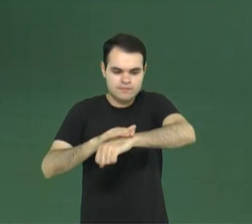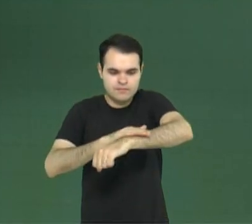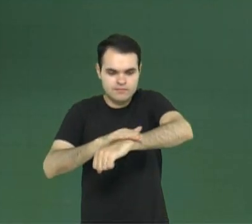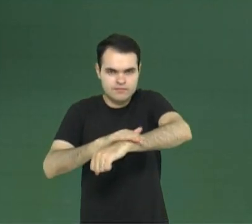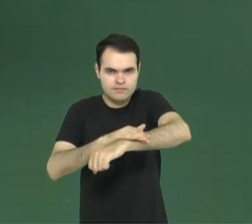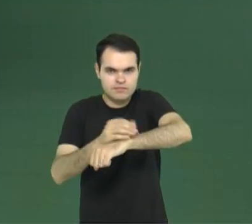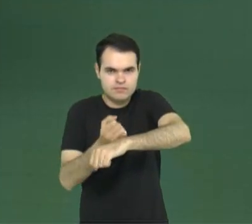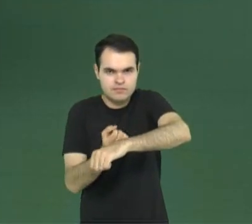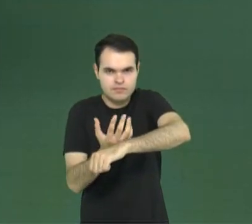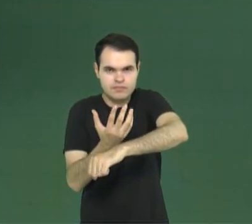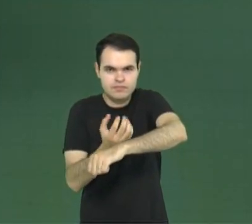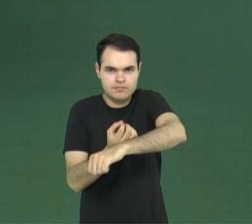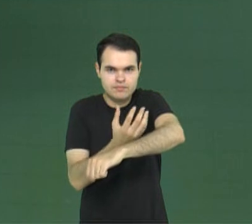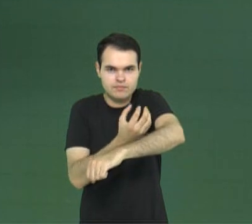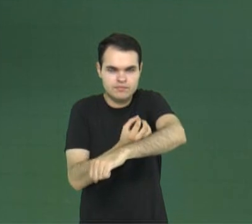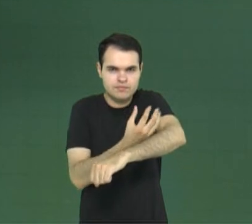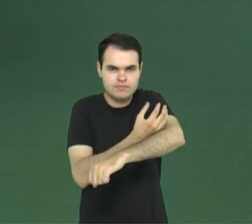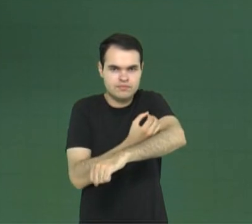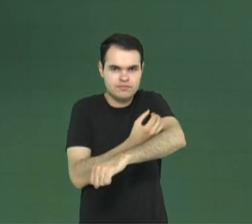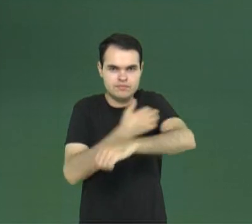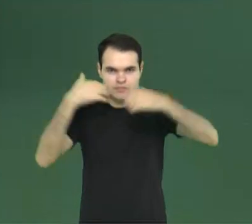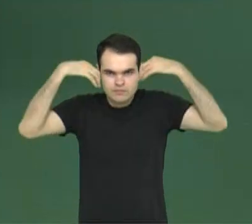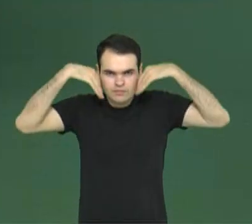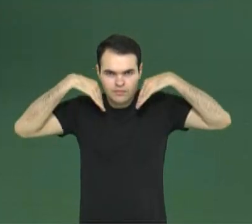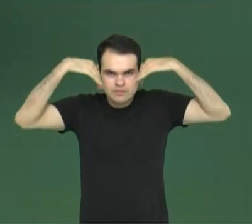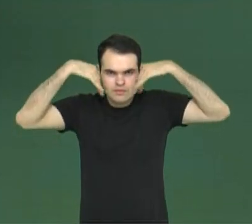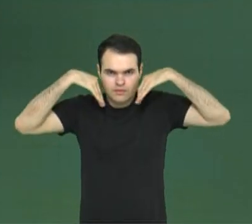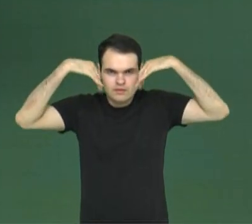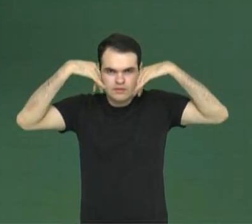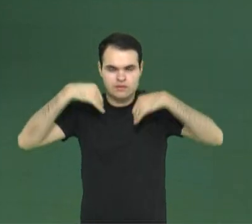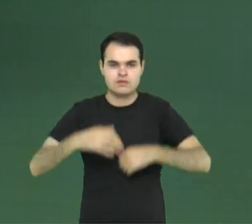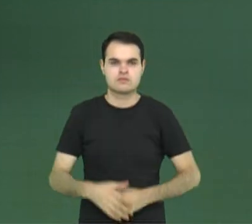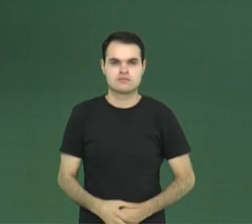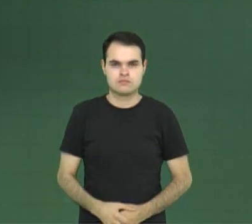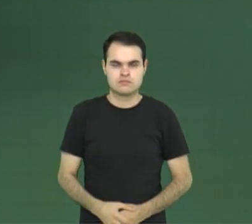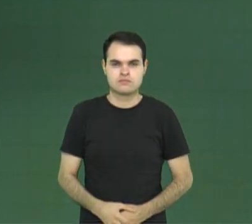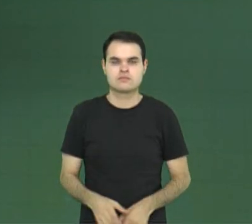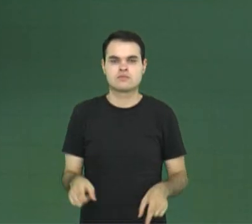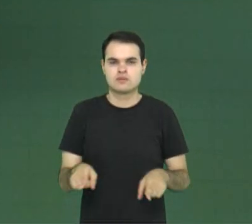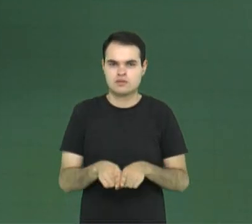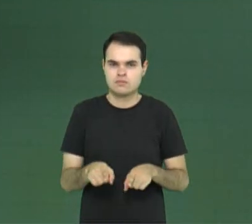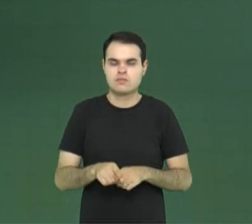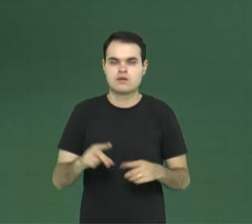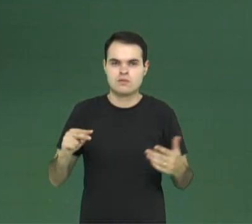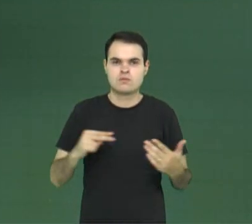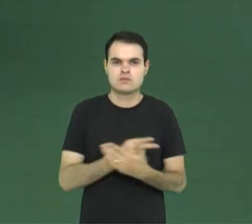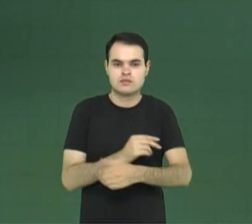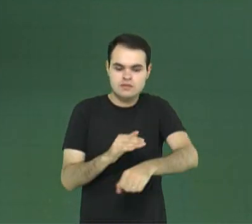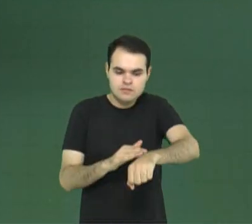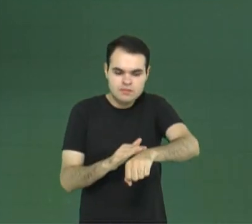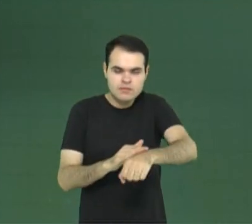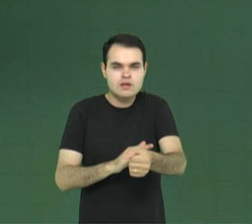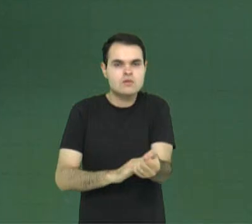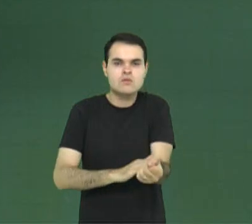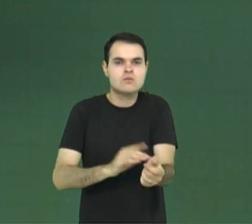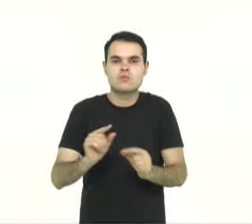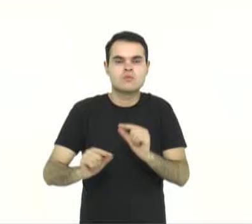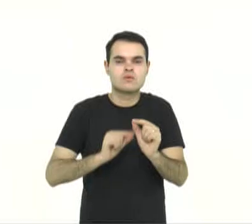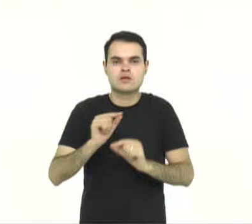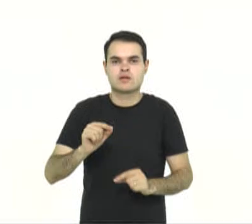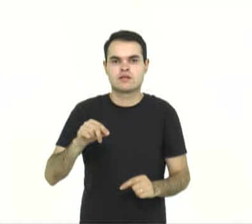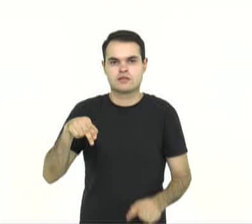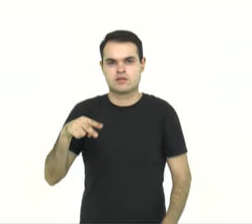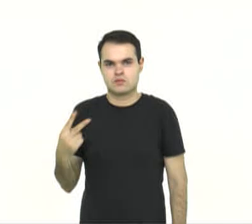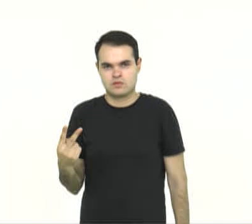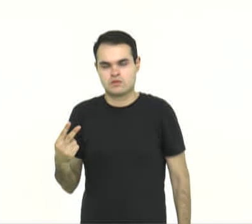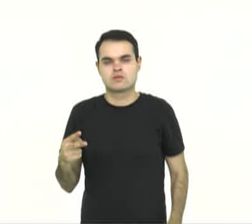a excreção pelas glândulas sudoríparas e pelas glândulas sebáceas. Então, o processo de excreção também acontece pela pele. O que ela elimina?